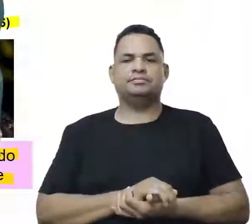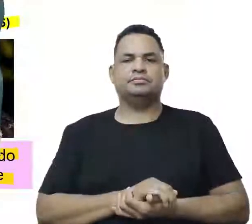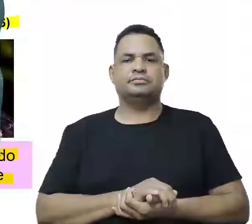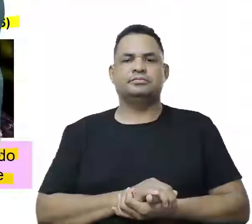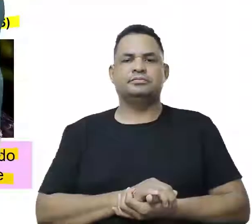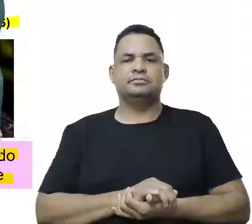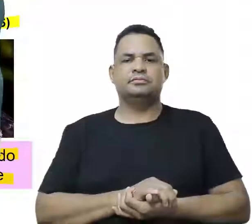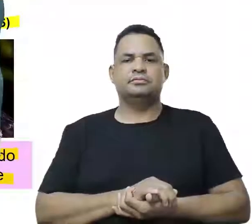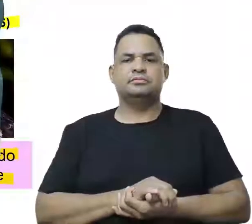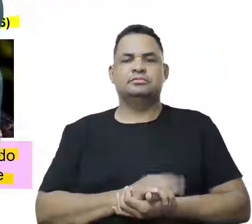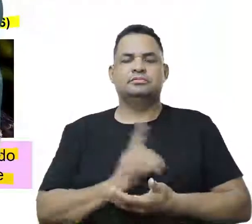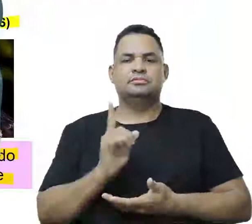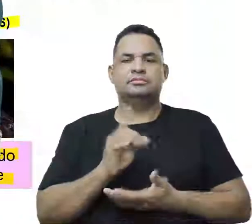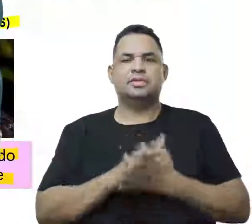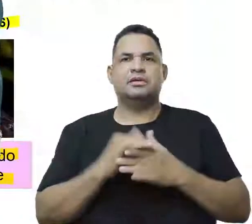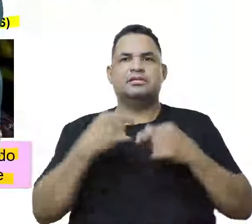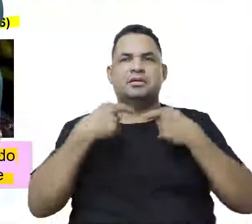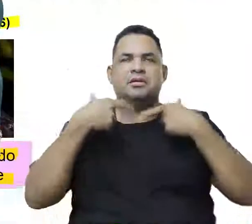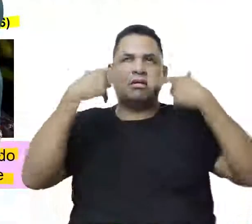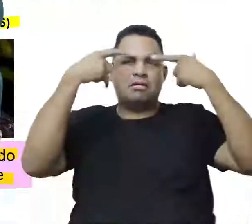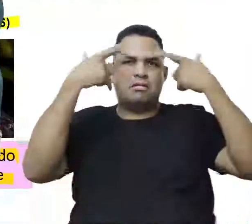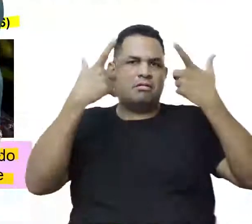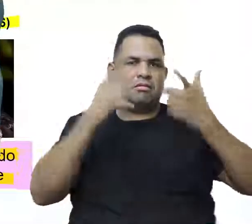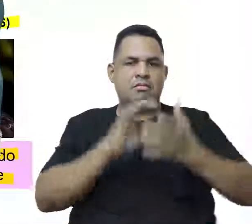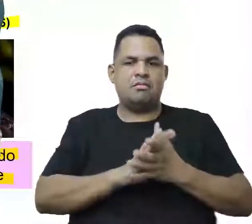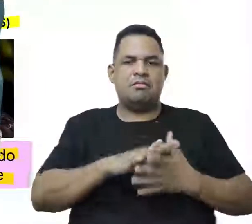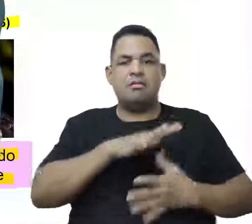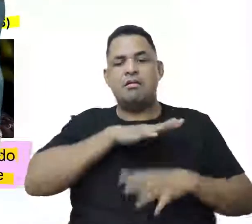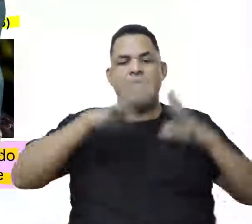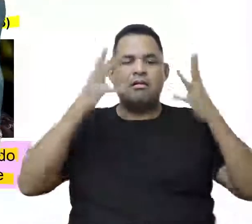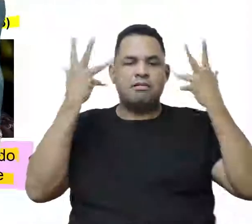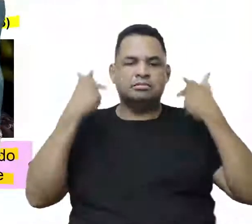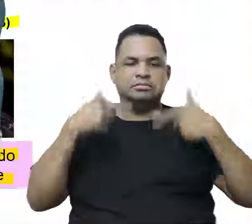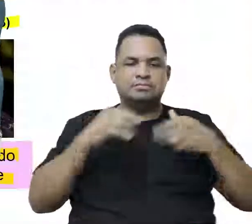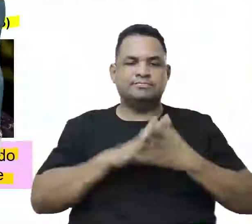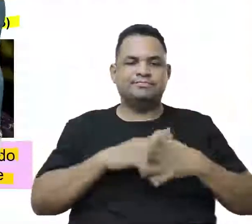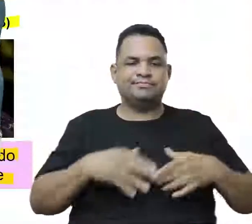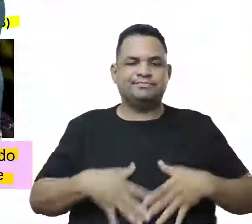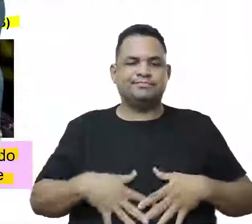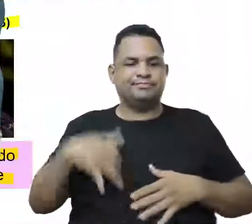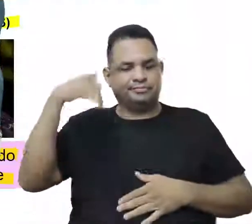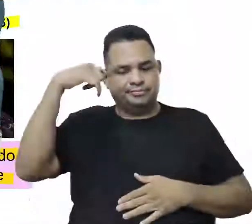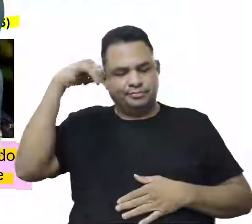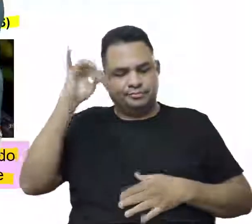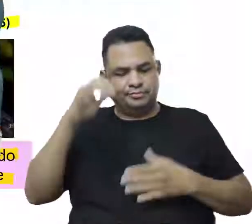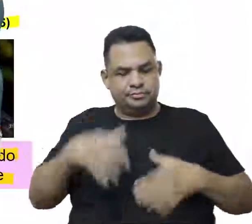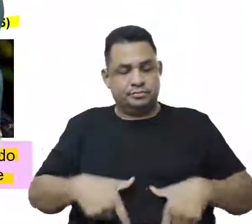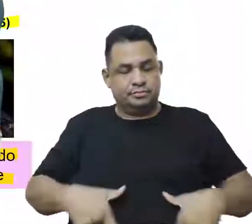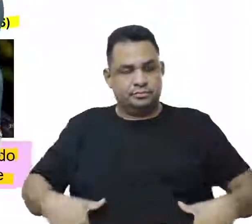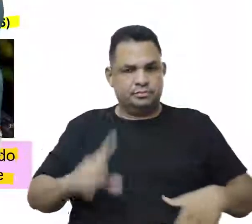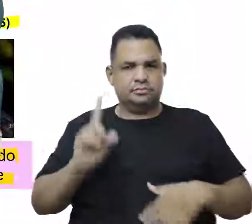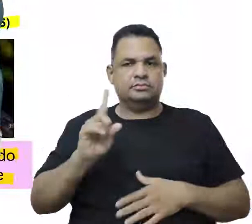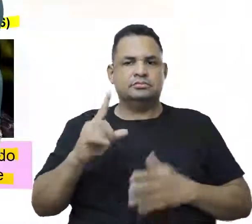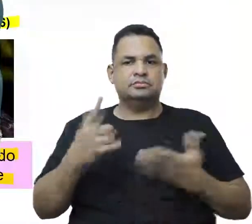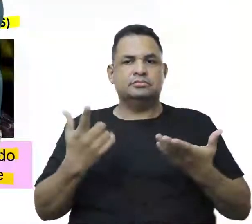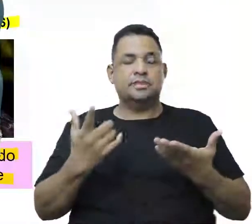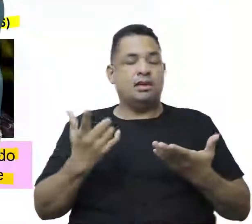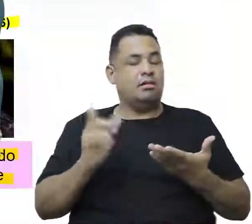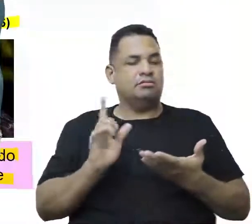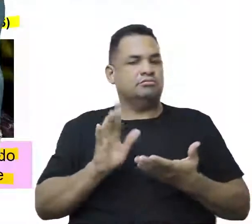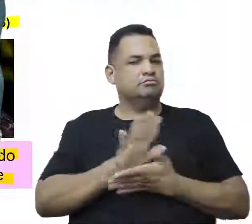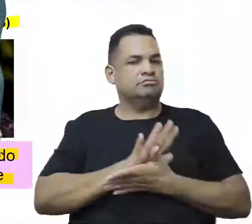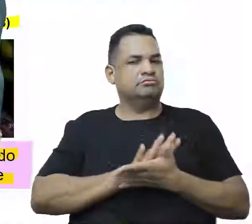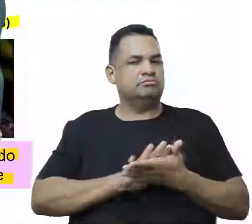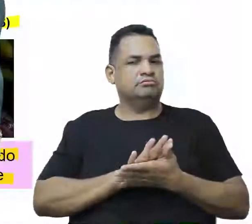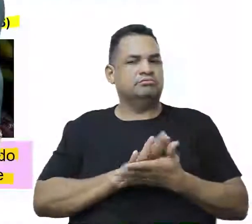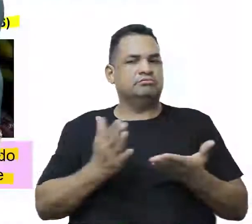vai ficar com a expressão da águia em cima, do leão no meio e do boi no abdômen, né? Não é nada disso. É